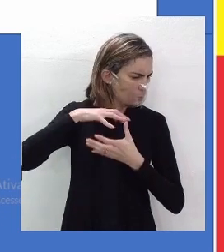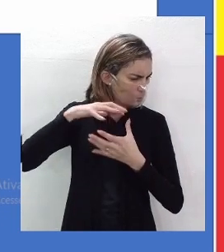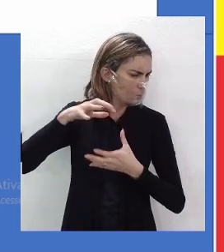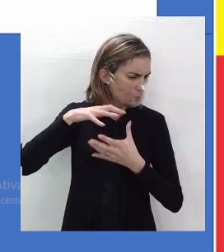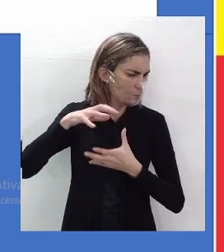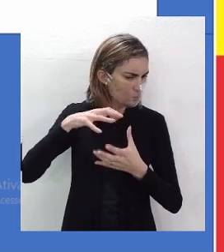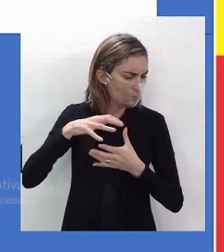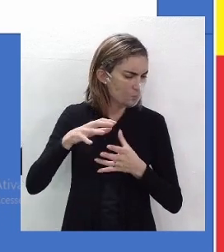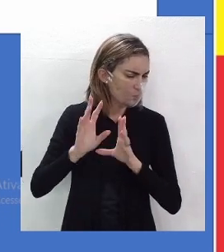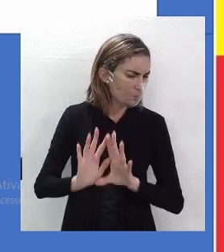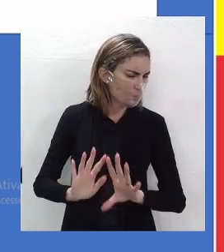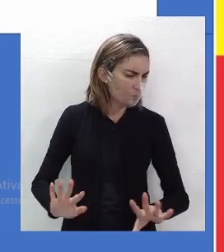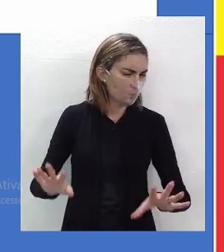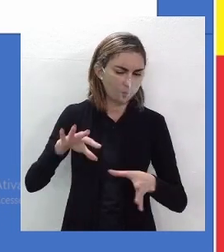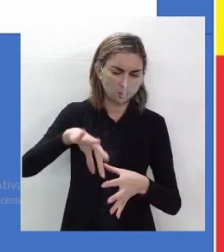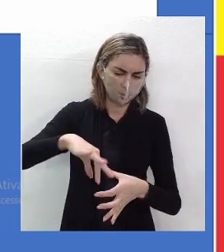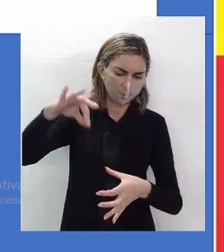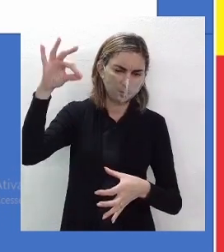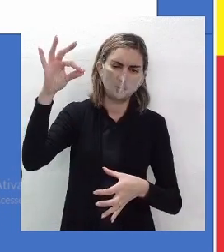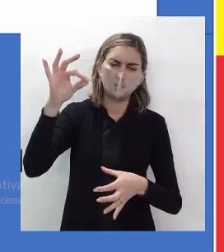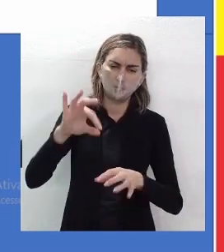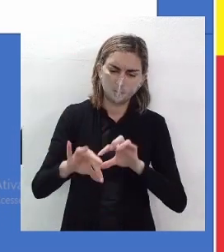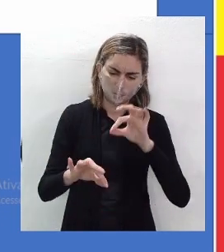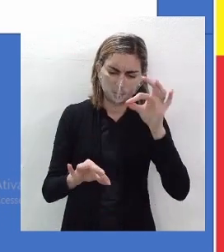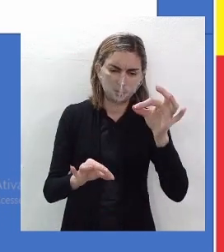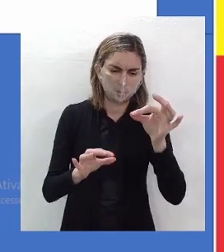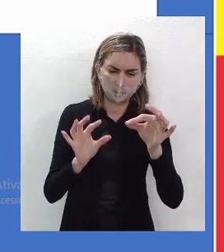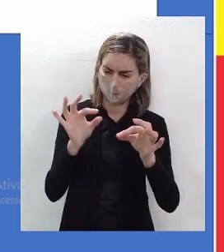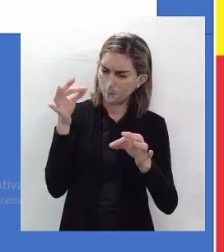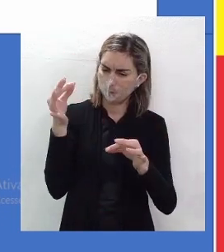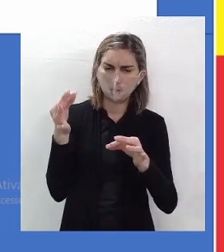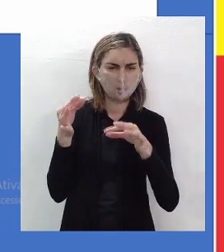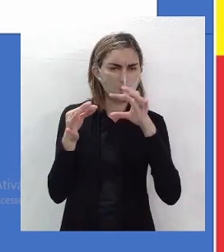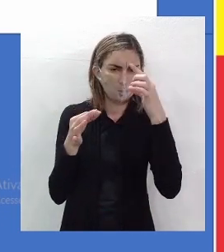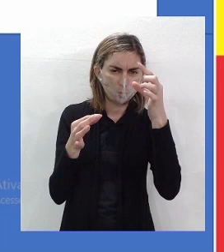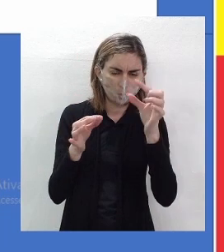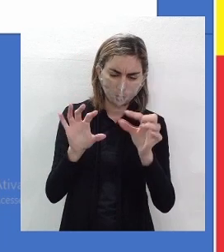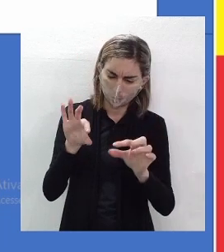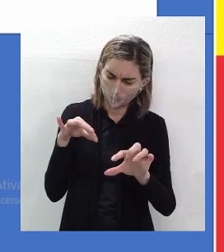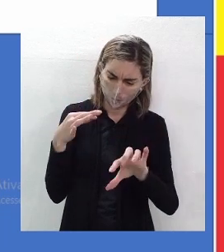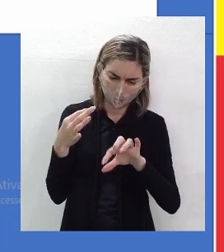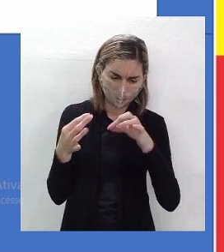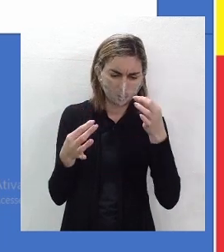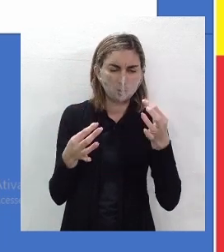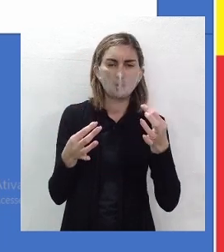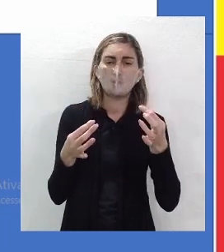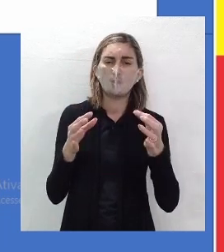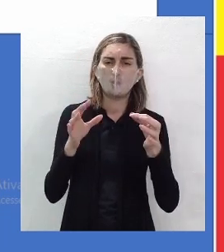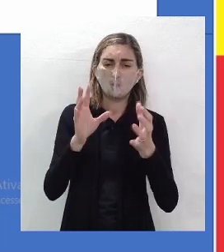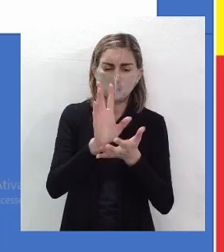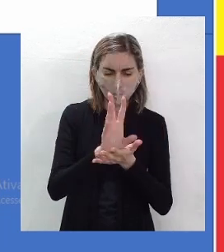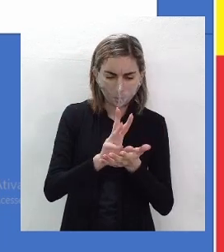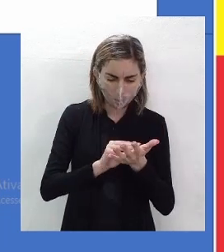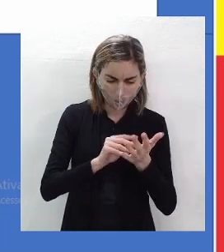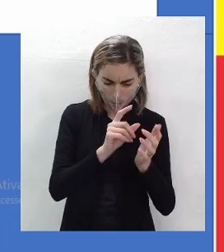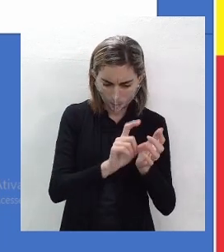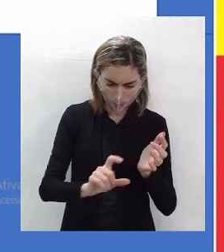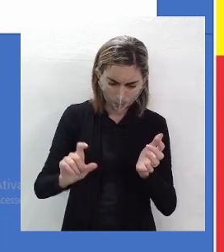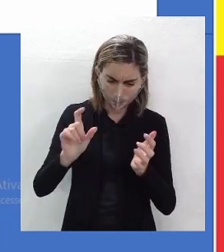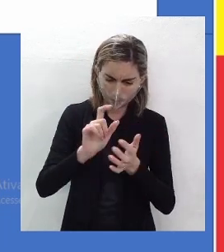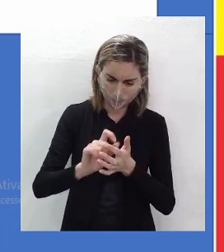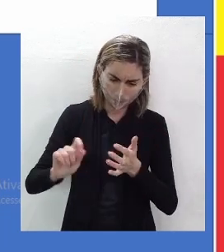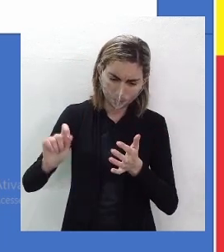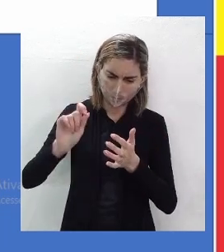Agite suavemente. Tire em seguida cada pedaço, um após o outro. Copie